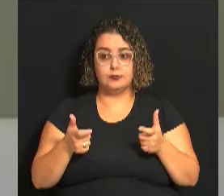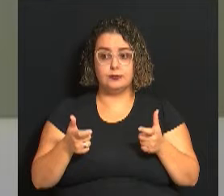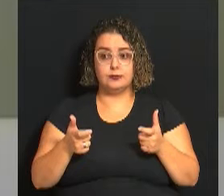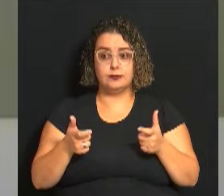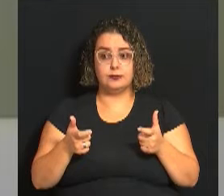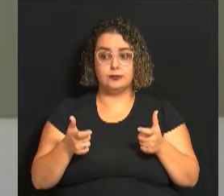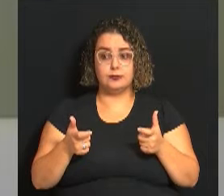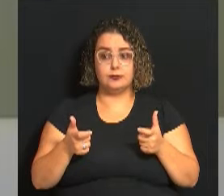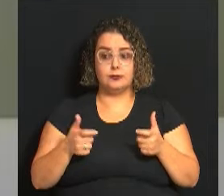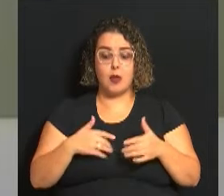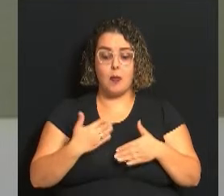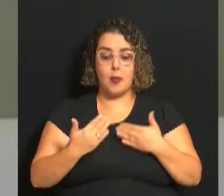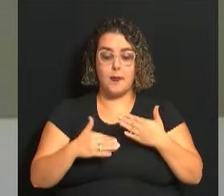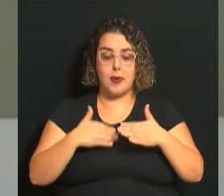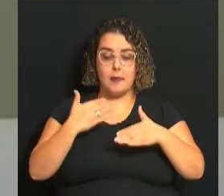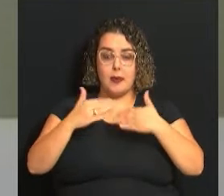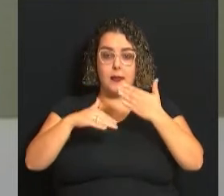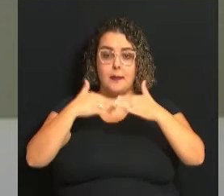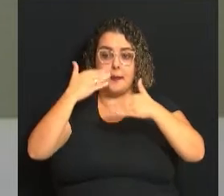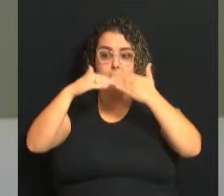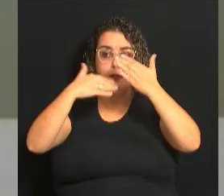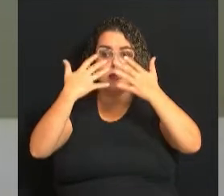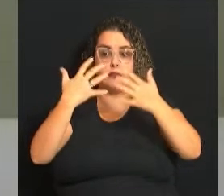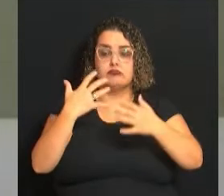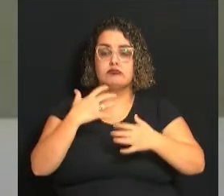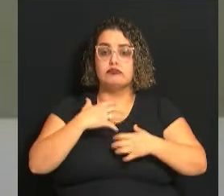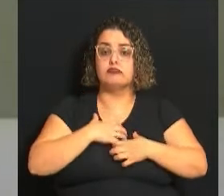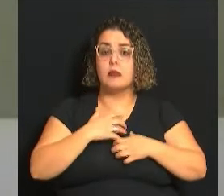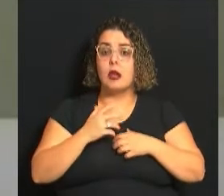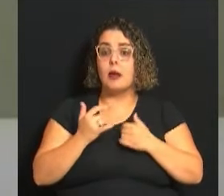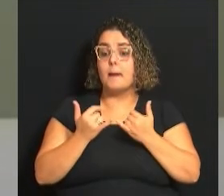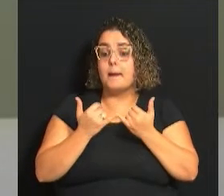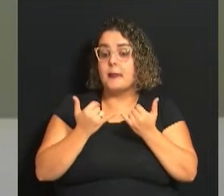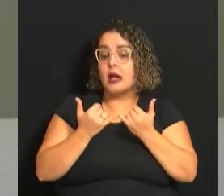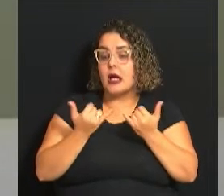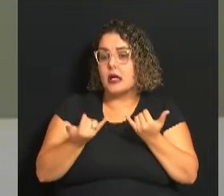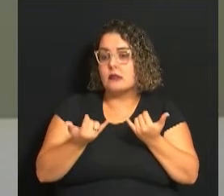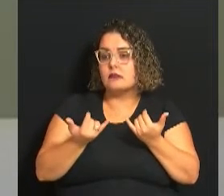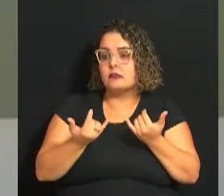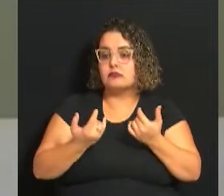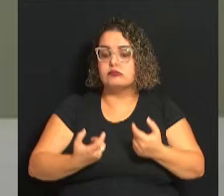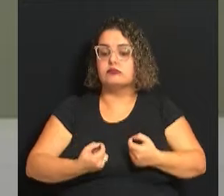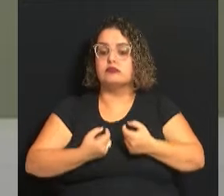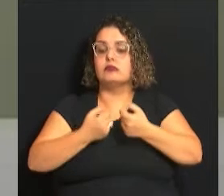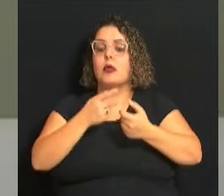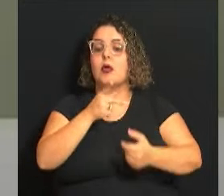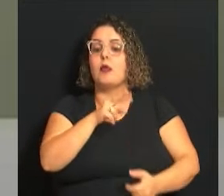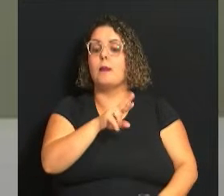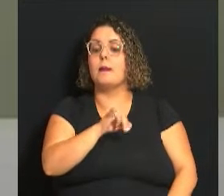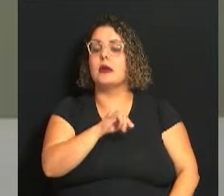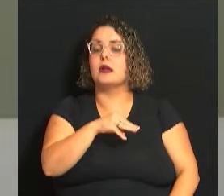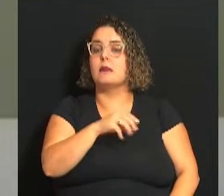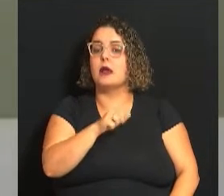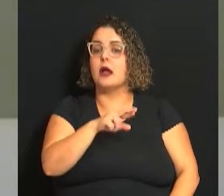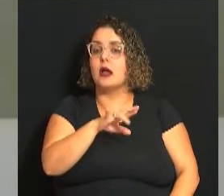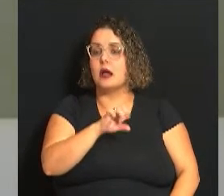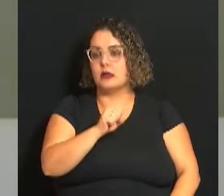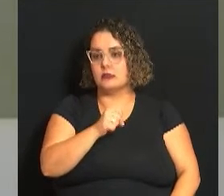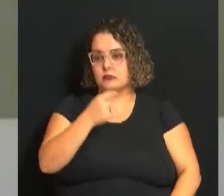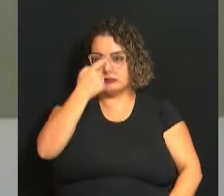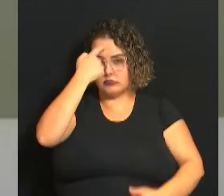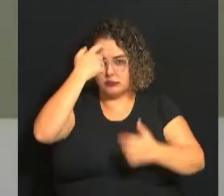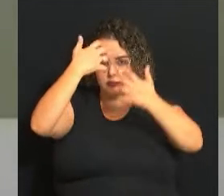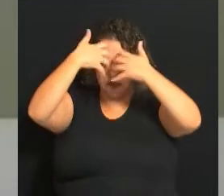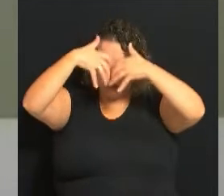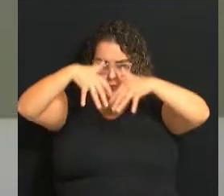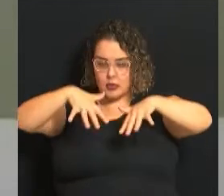vão evoluir e vão ter sintomas muito parecidos com os tumores primários do sistema nervoso central. Doutora, a